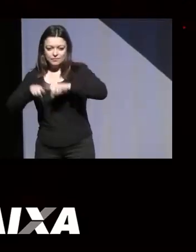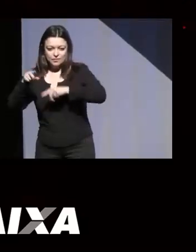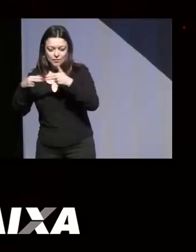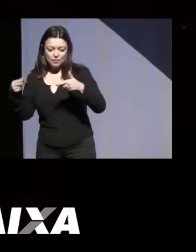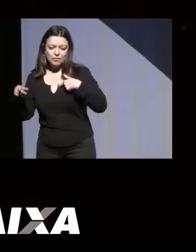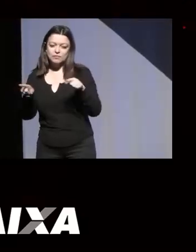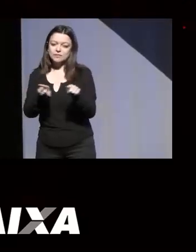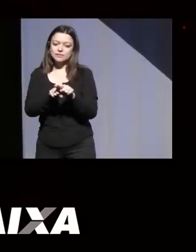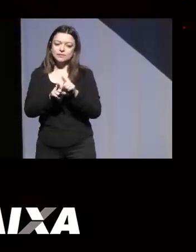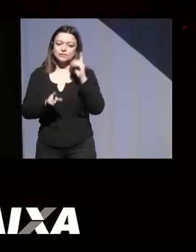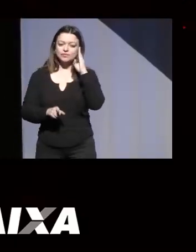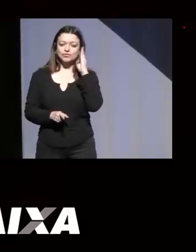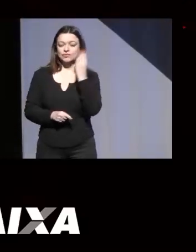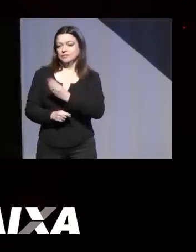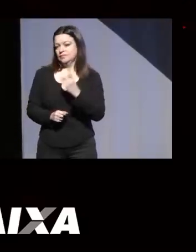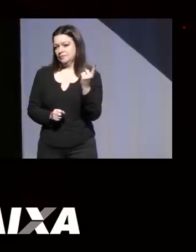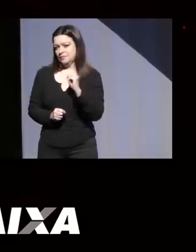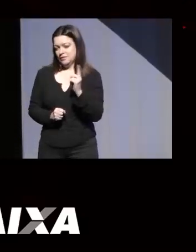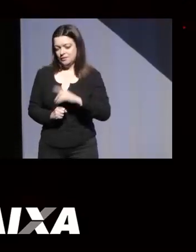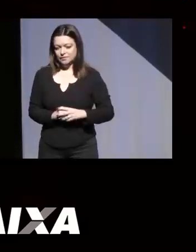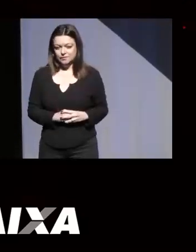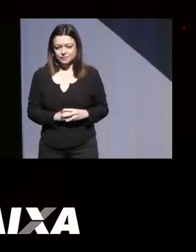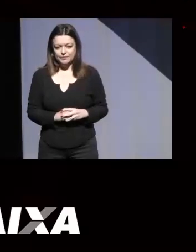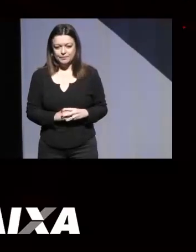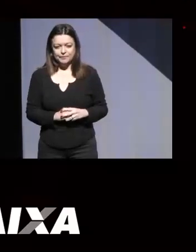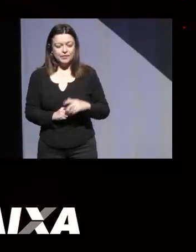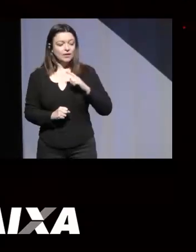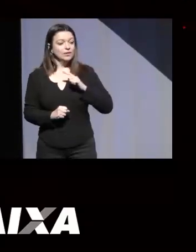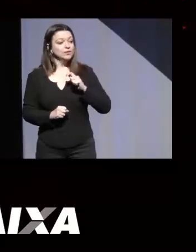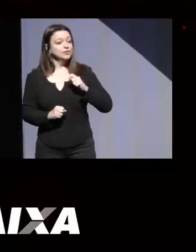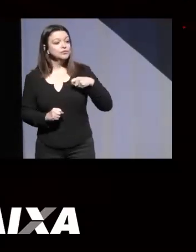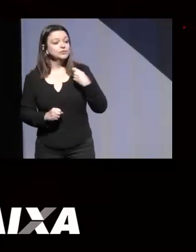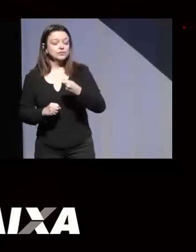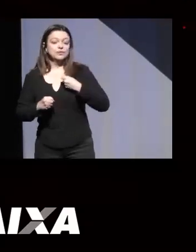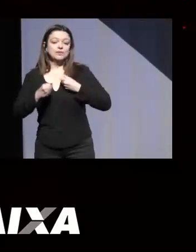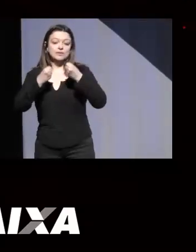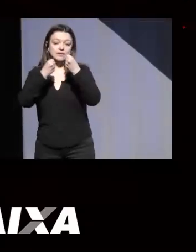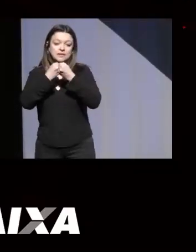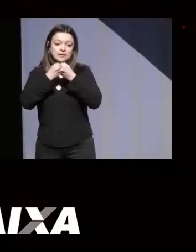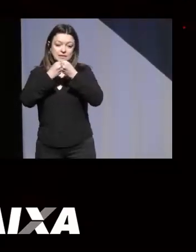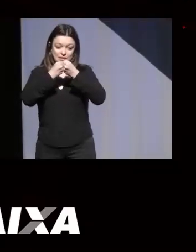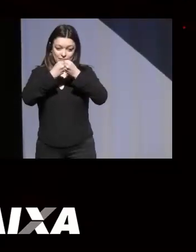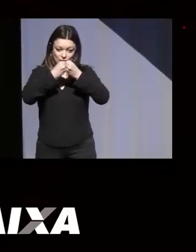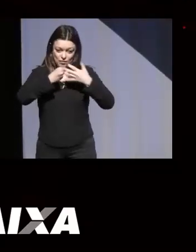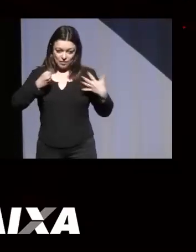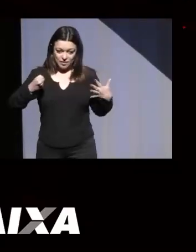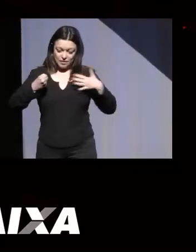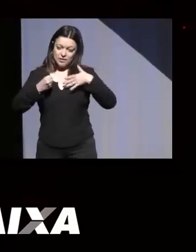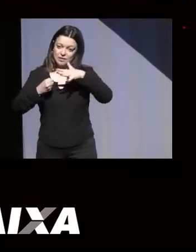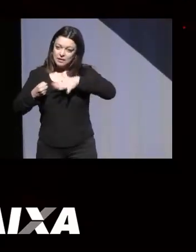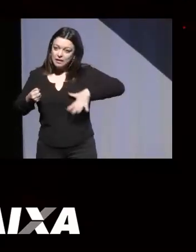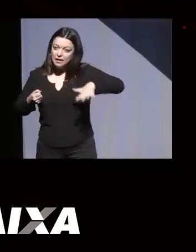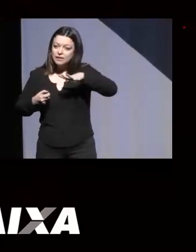Então, as constituições dos Estados democráticos, elas têm um consenso para não tributar as